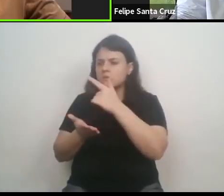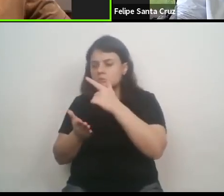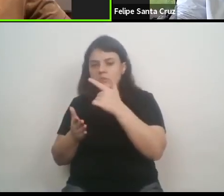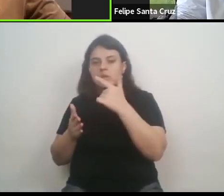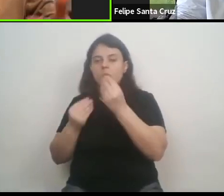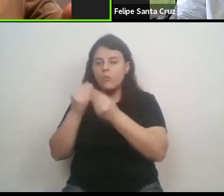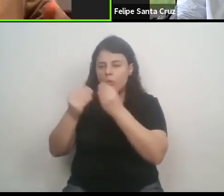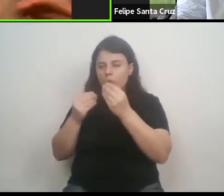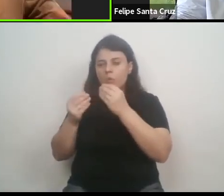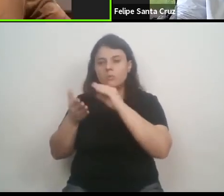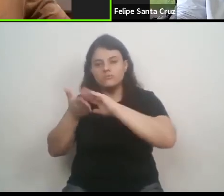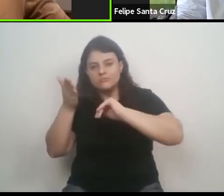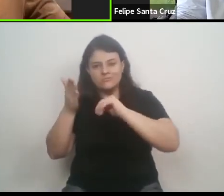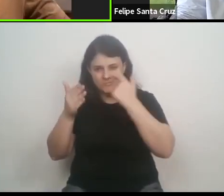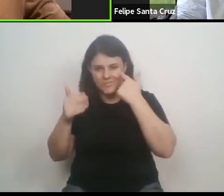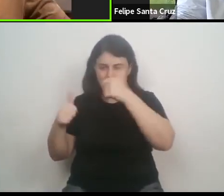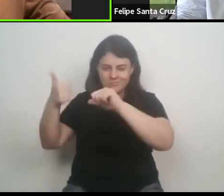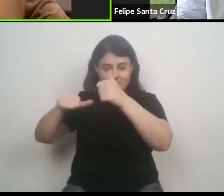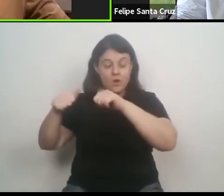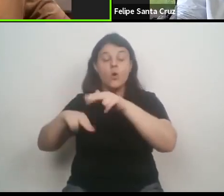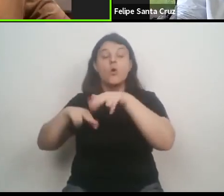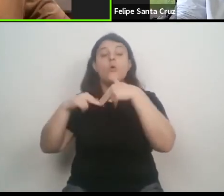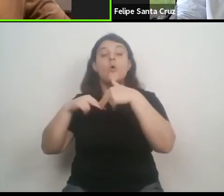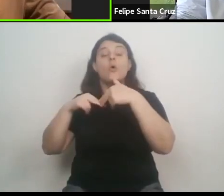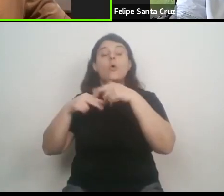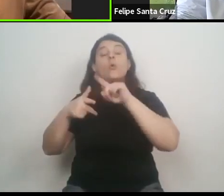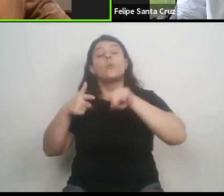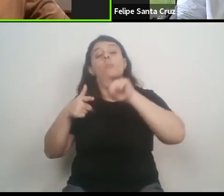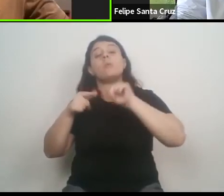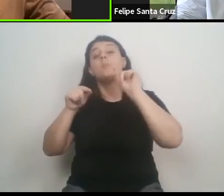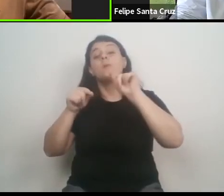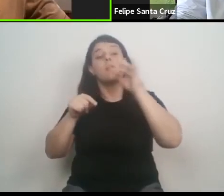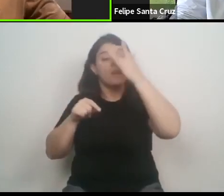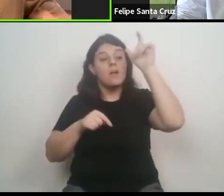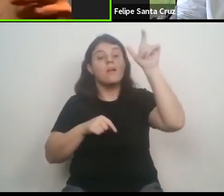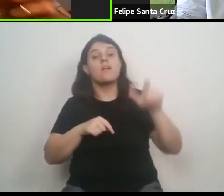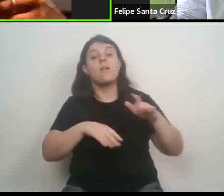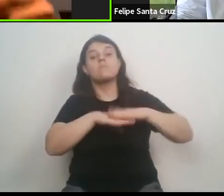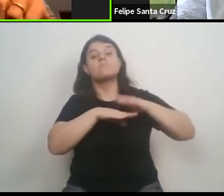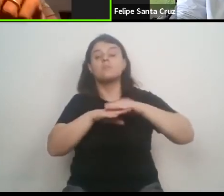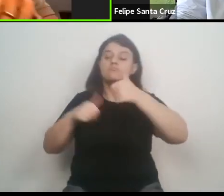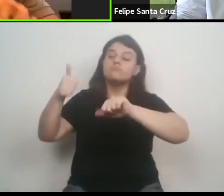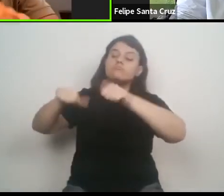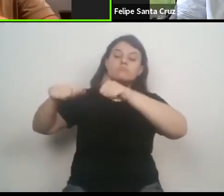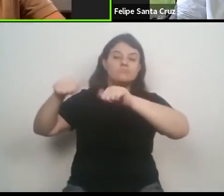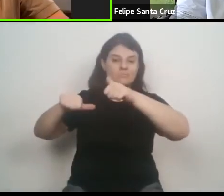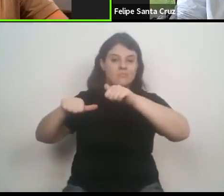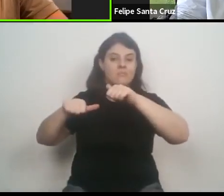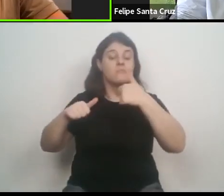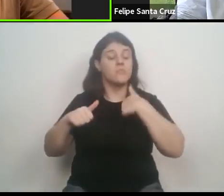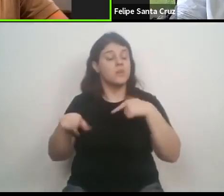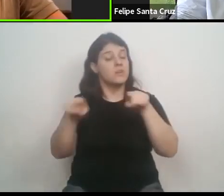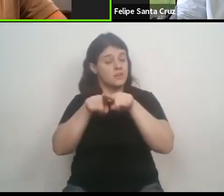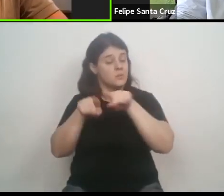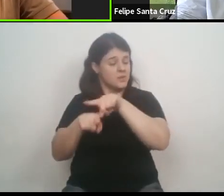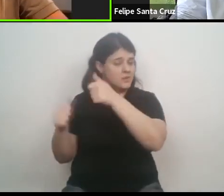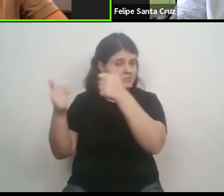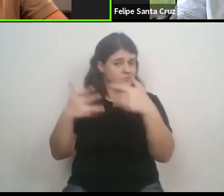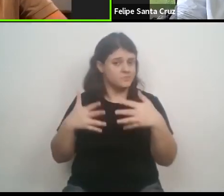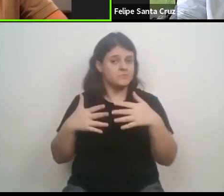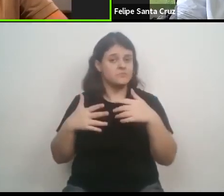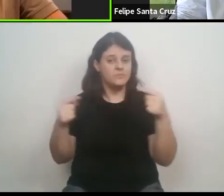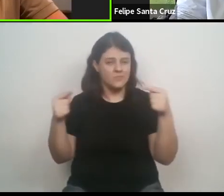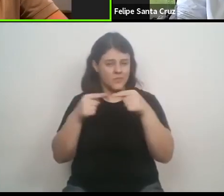a isso. O problema é quem faz a filtragem, né? Como Eu vou até me ater essa questão